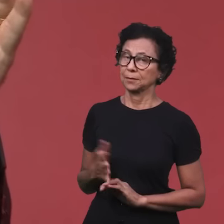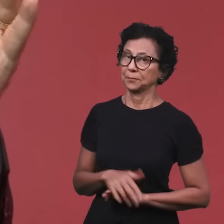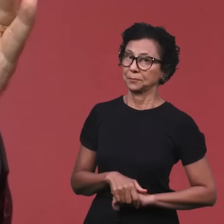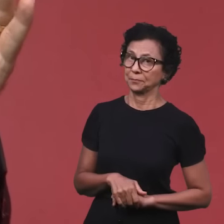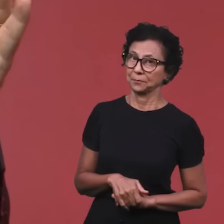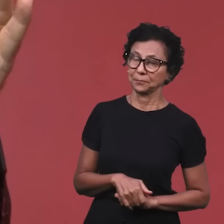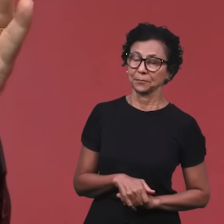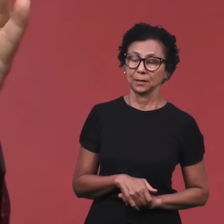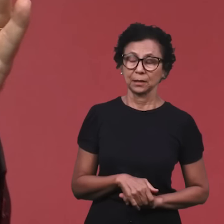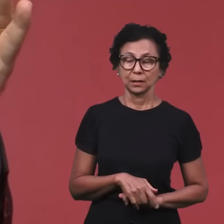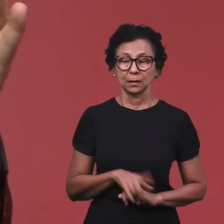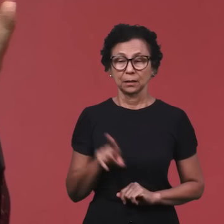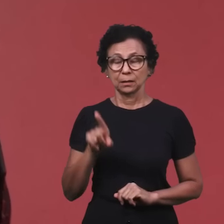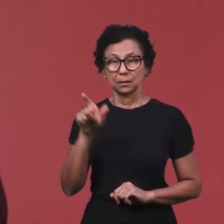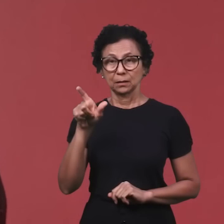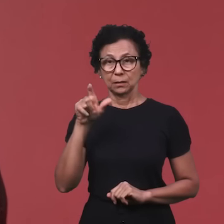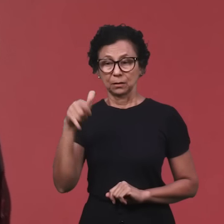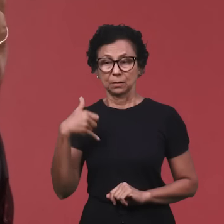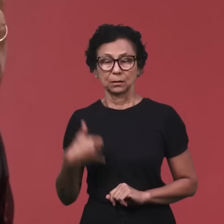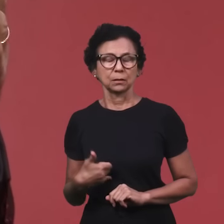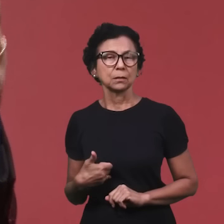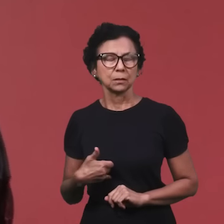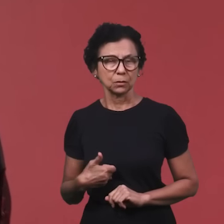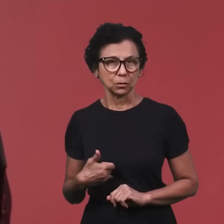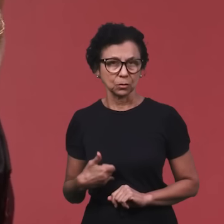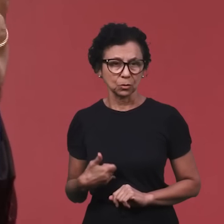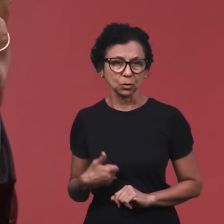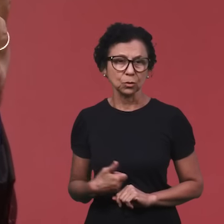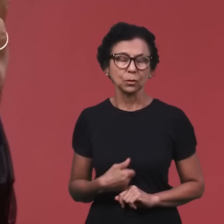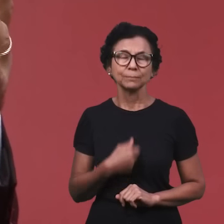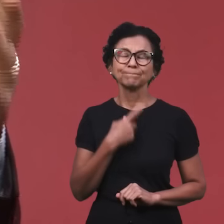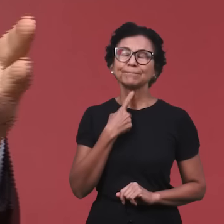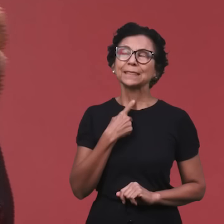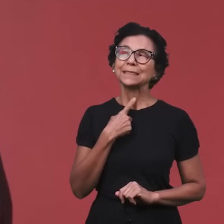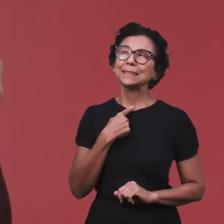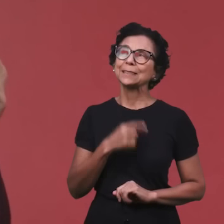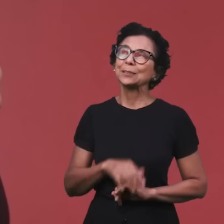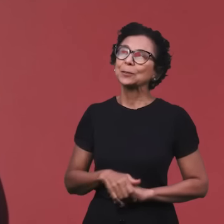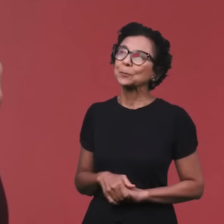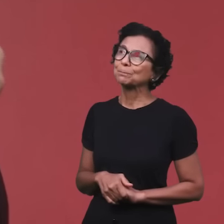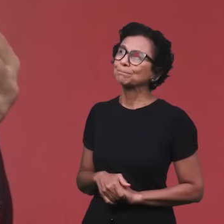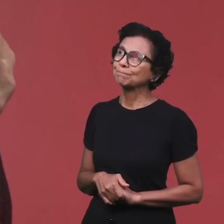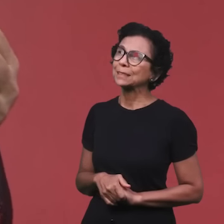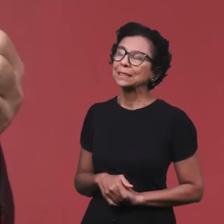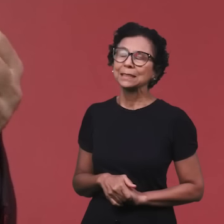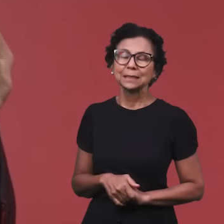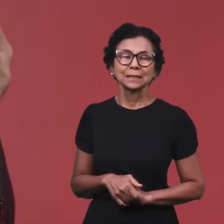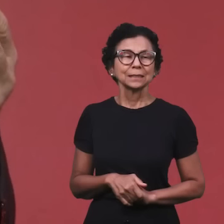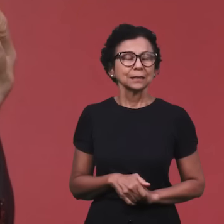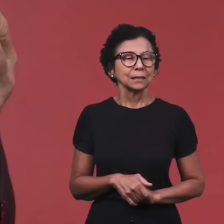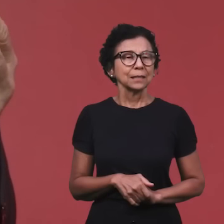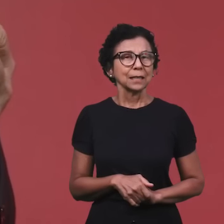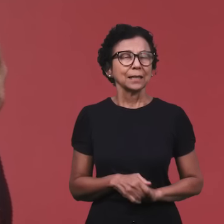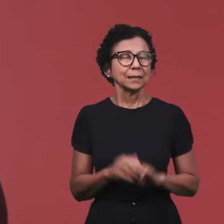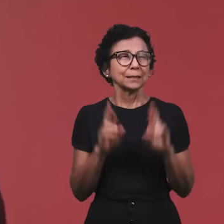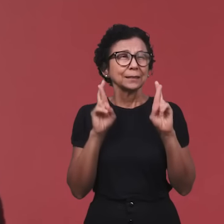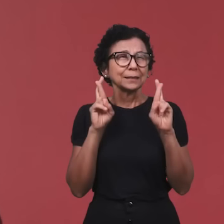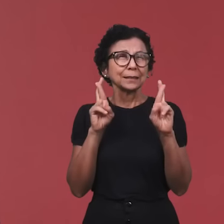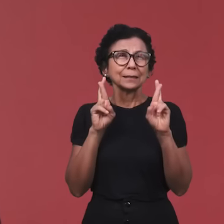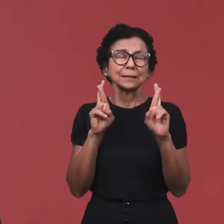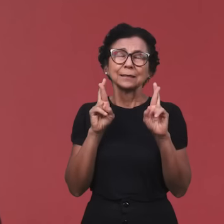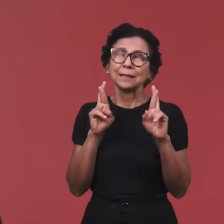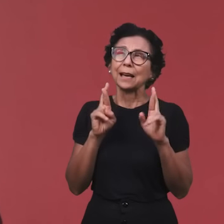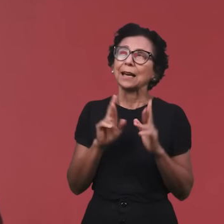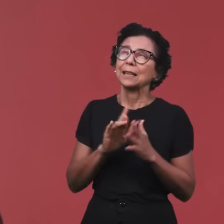passa, ele faz assim, ele expressa um desejo, quem dera, né? Quem dera que tudo isso, que as minhas palavras,